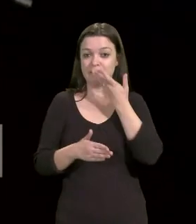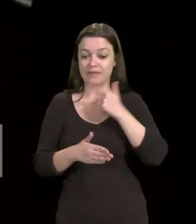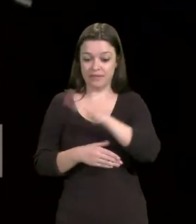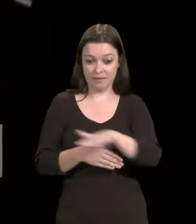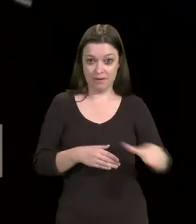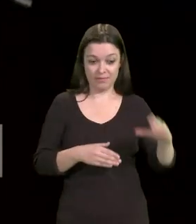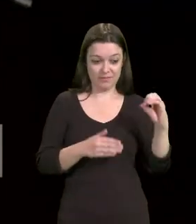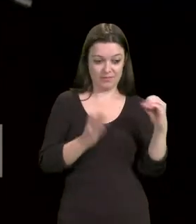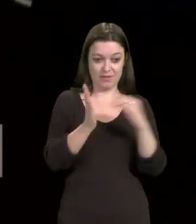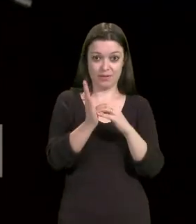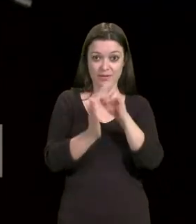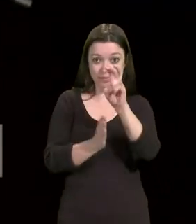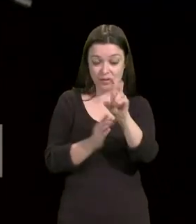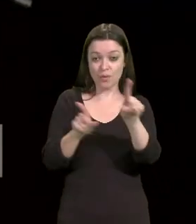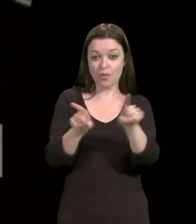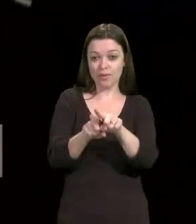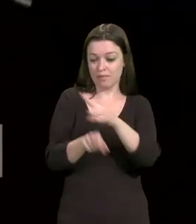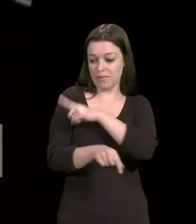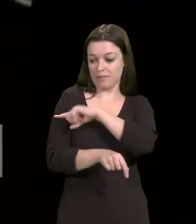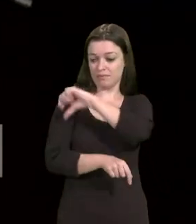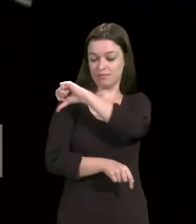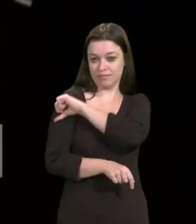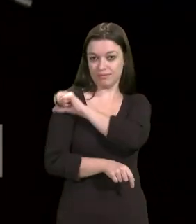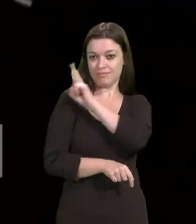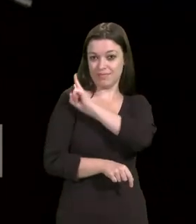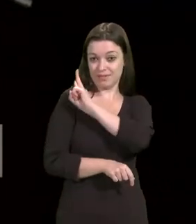educação básica e o ensino superior.